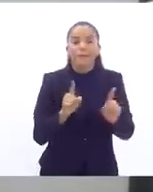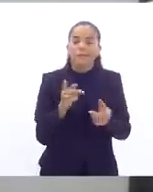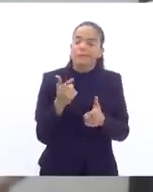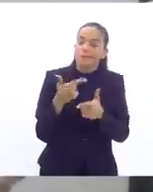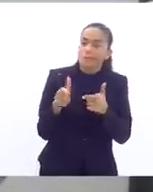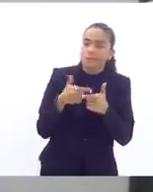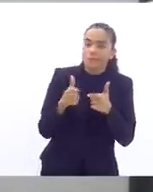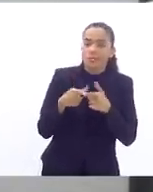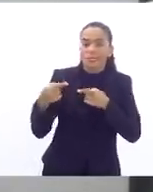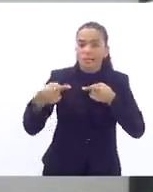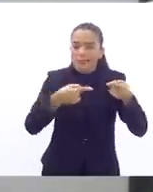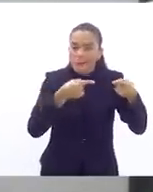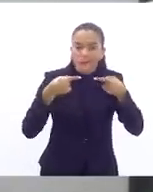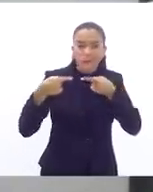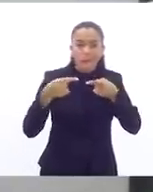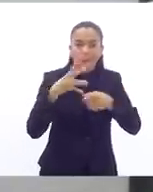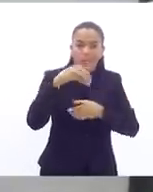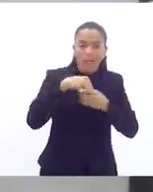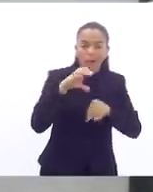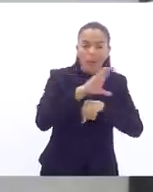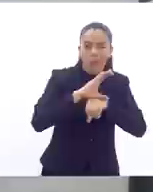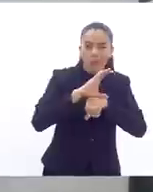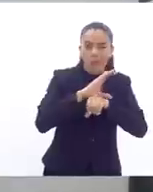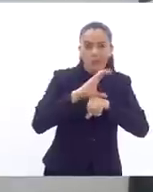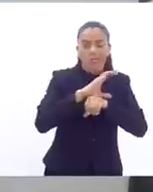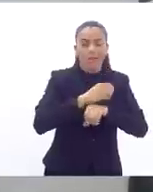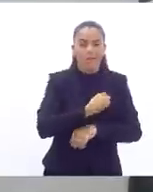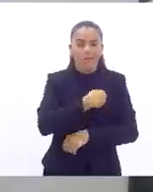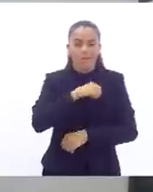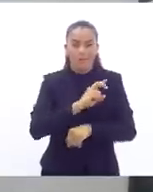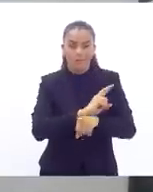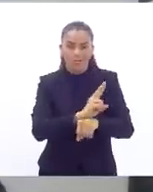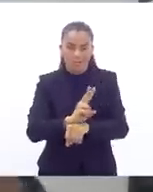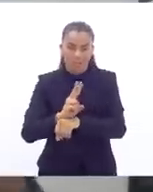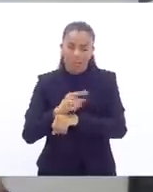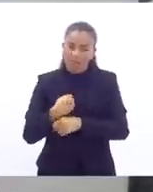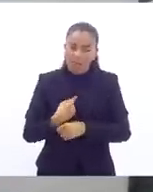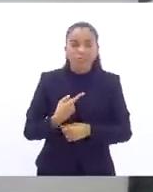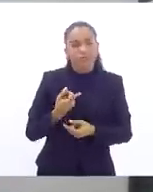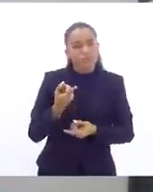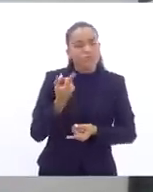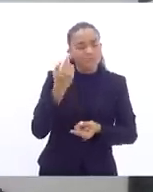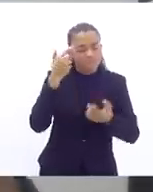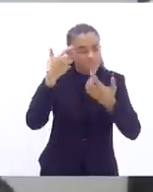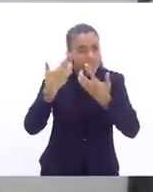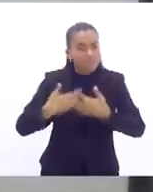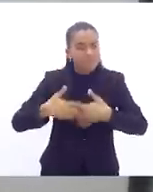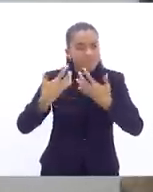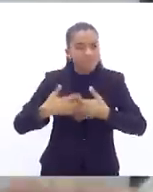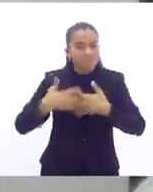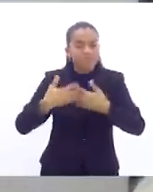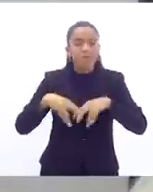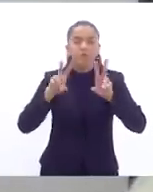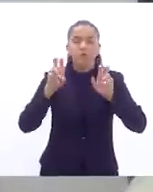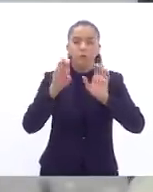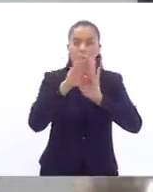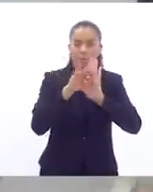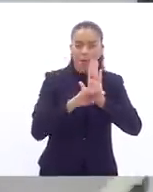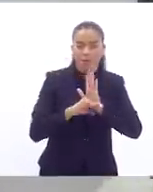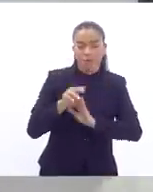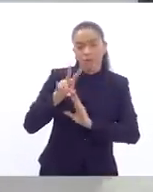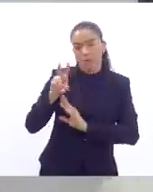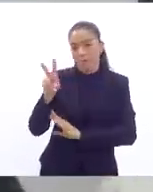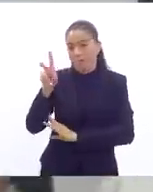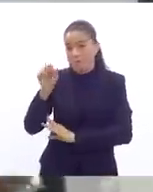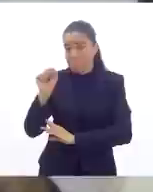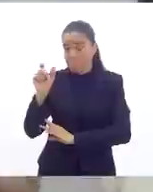nas discussões lá do conselho fiscal a gente tem tentado provocar assim o conselho administrativo nessa pauta de pensionista de